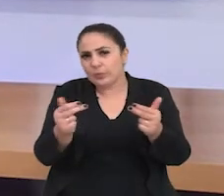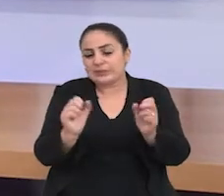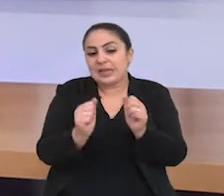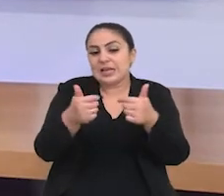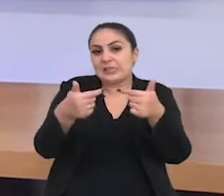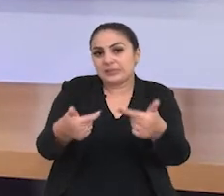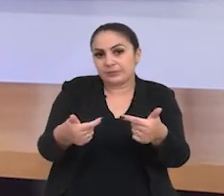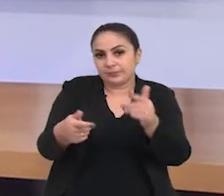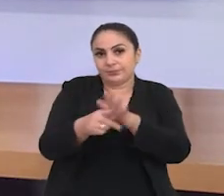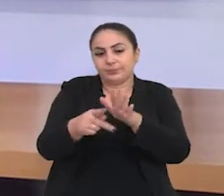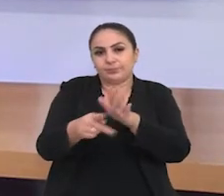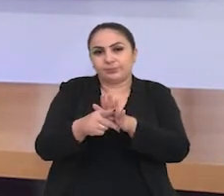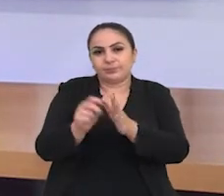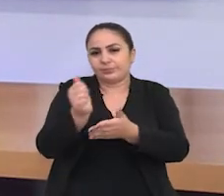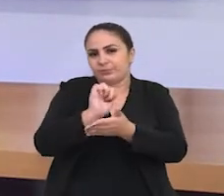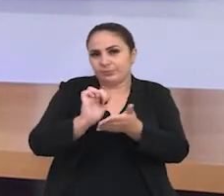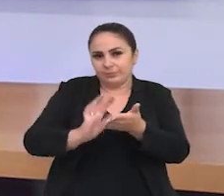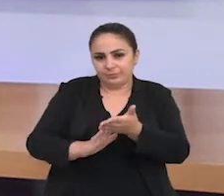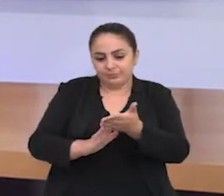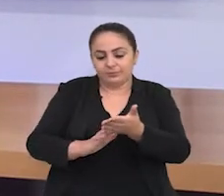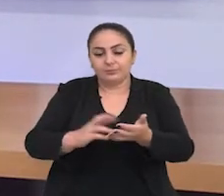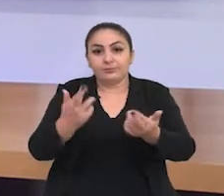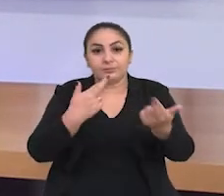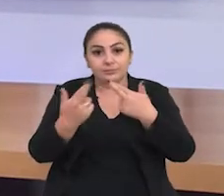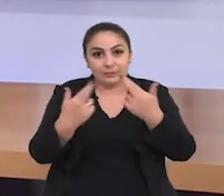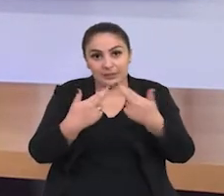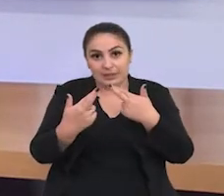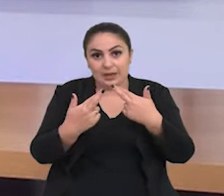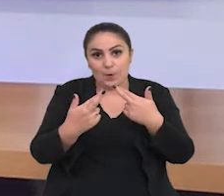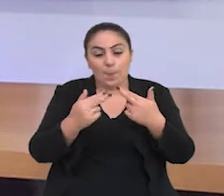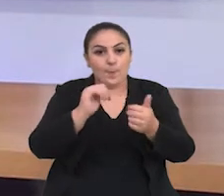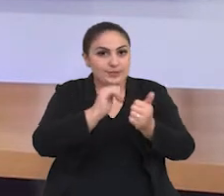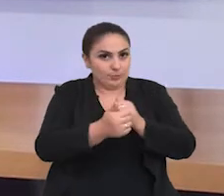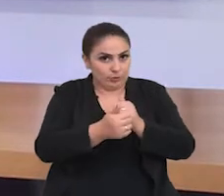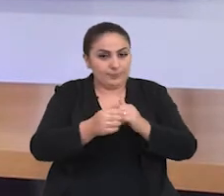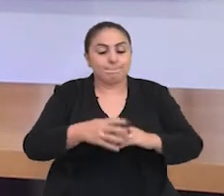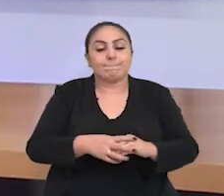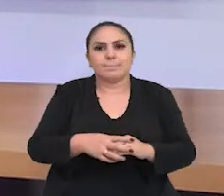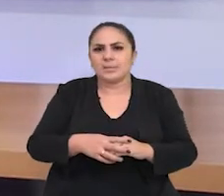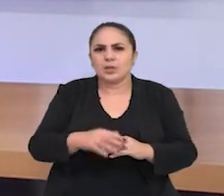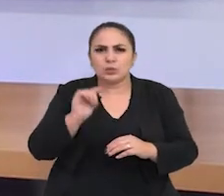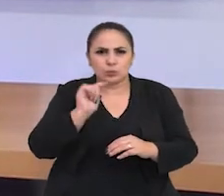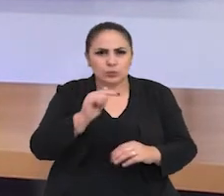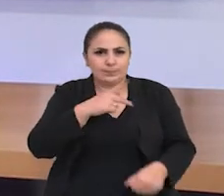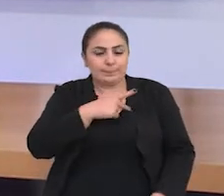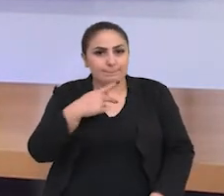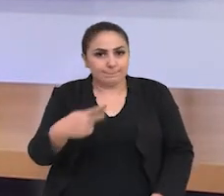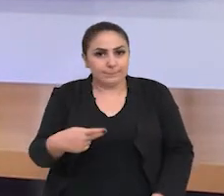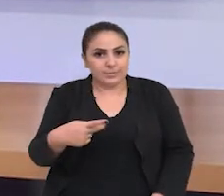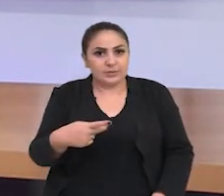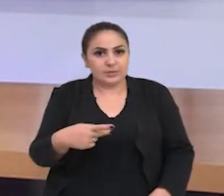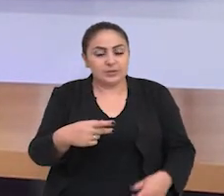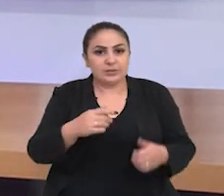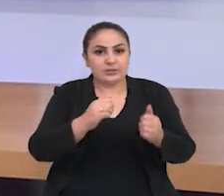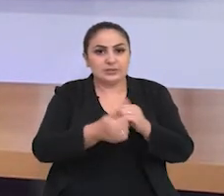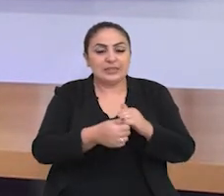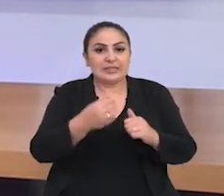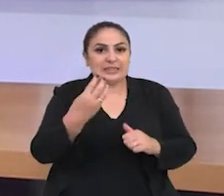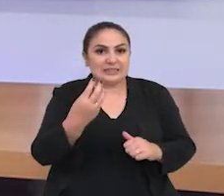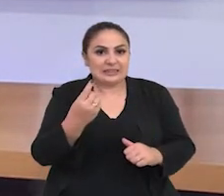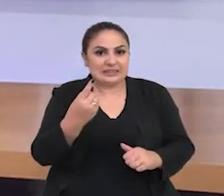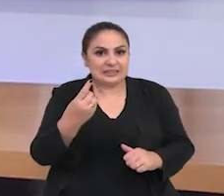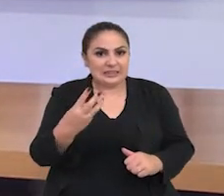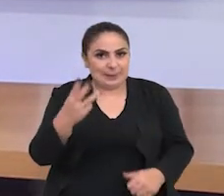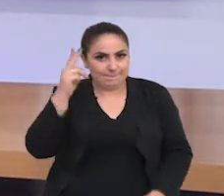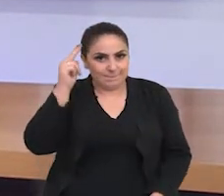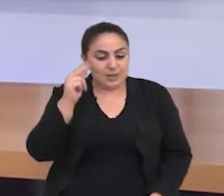algumas ações, algumas atividades relacionadas ao esporte amador. O senhor preside, então, o Esporte Clube 13